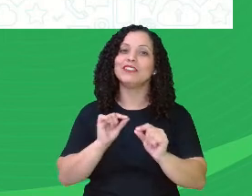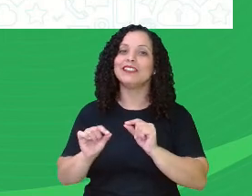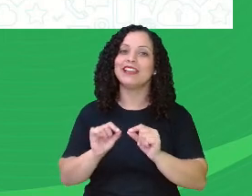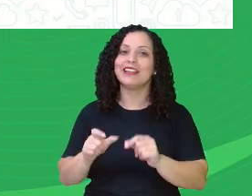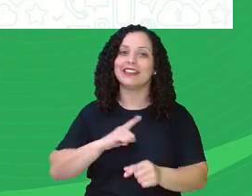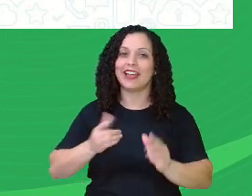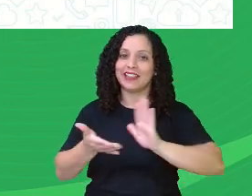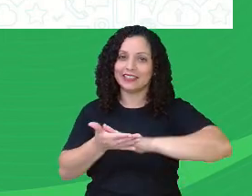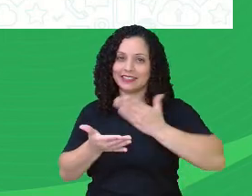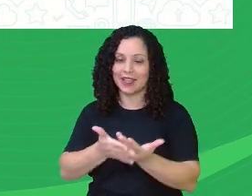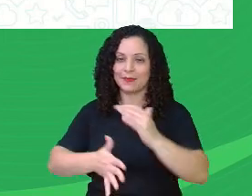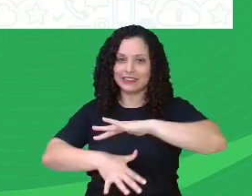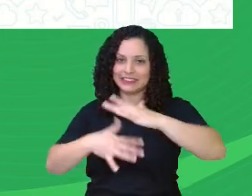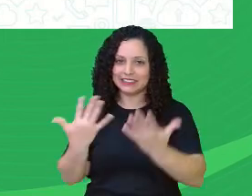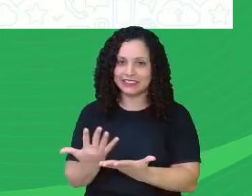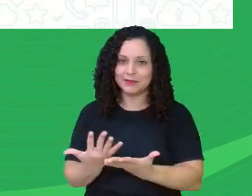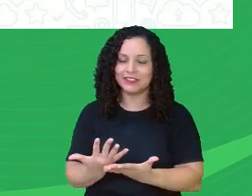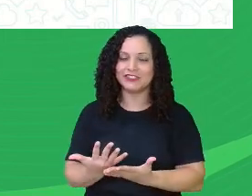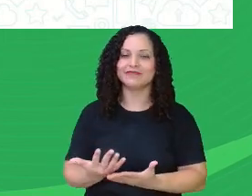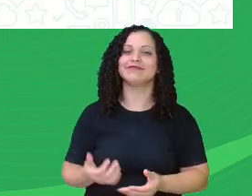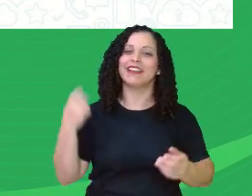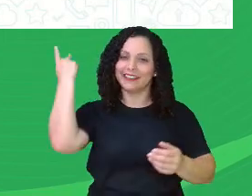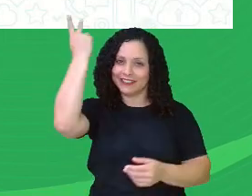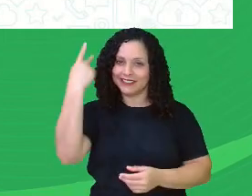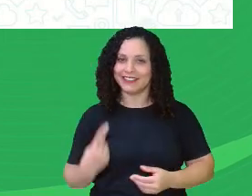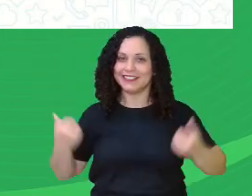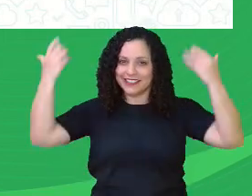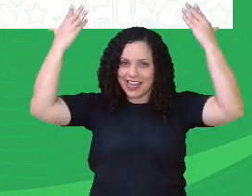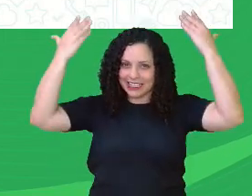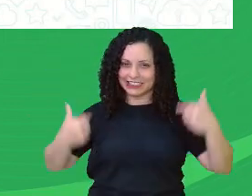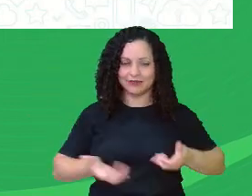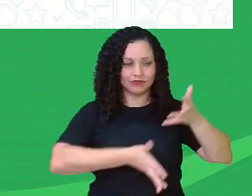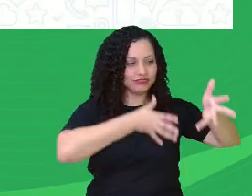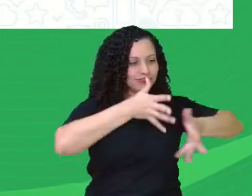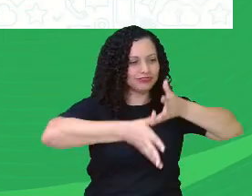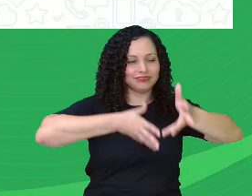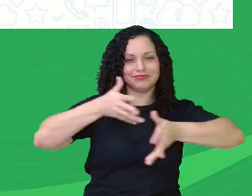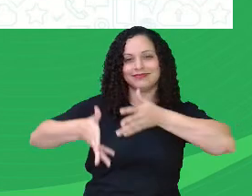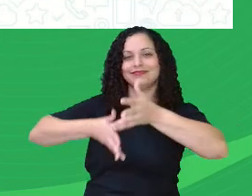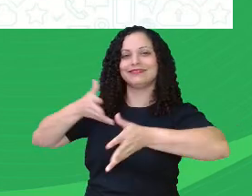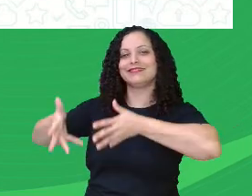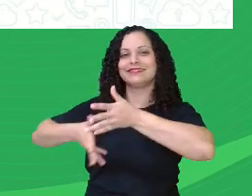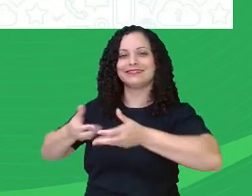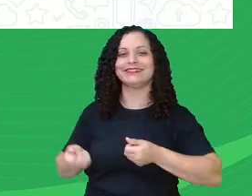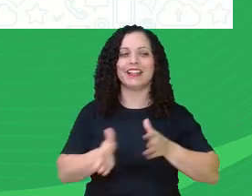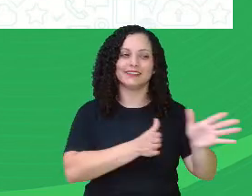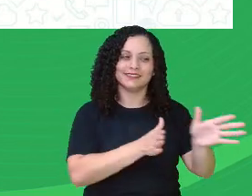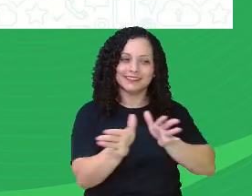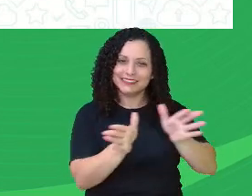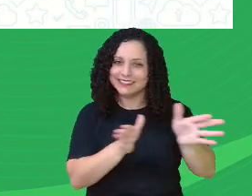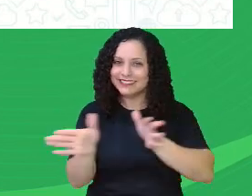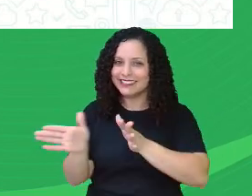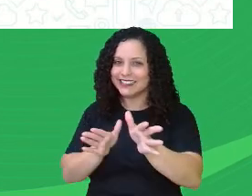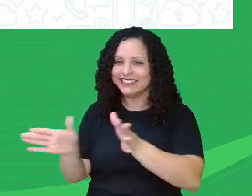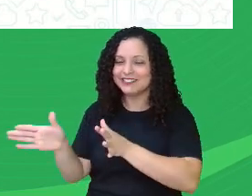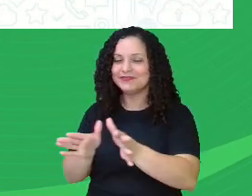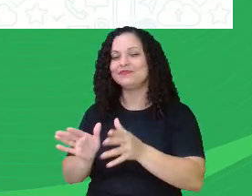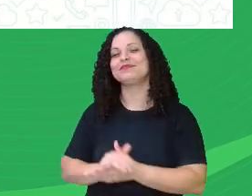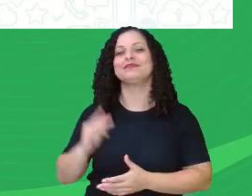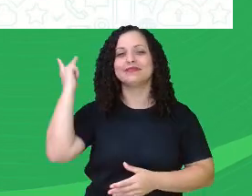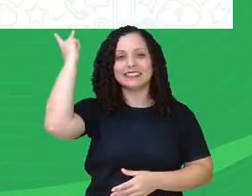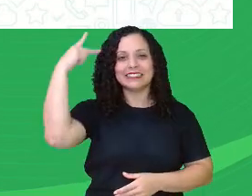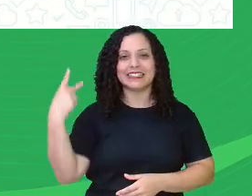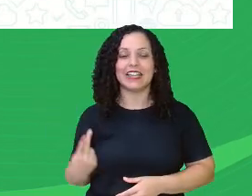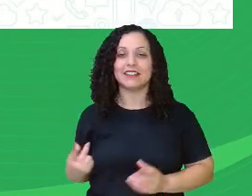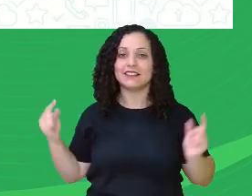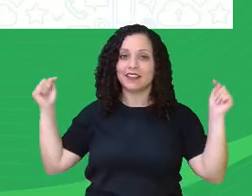Nossa intérprete de Libras hoje aqui dando aquele show, abrilhantando aí a nossa ideia. Olha aí, ó, Kézia aí dando aquele show. Kézia